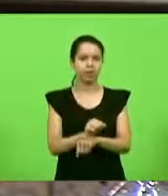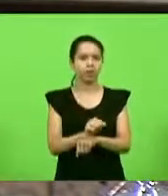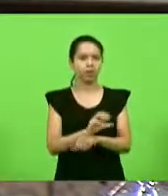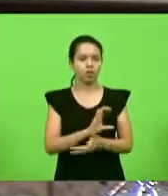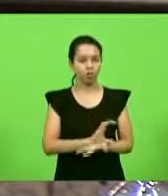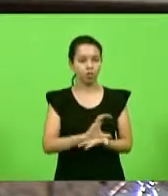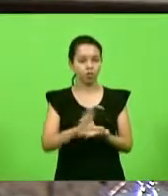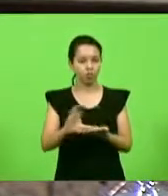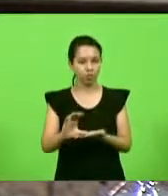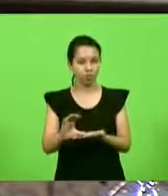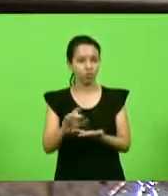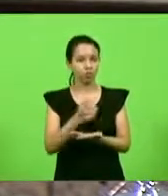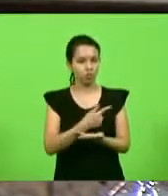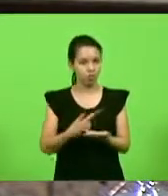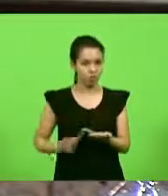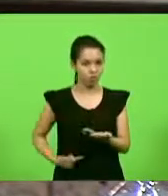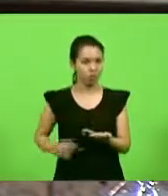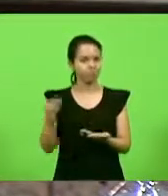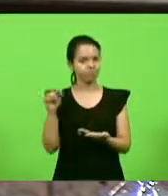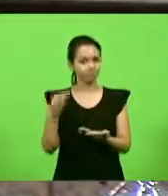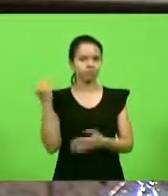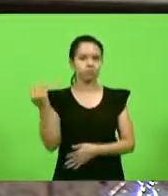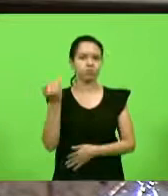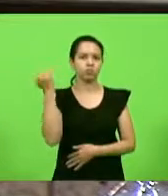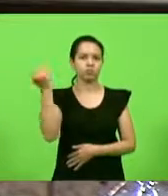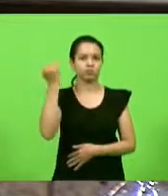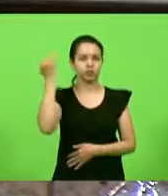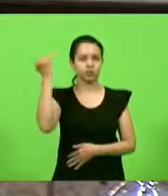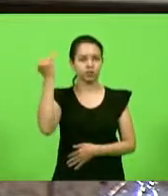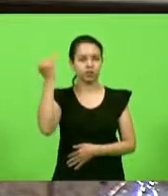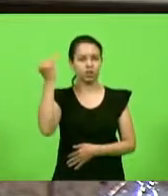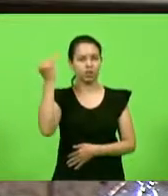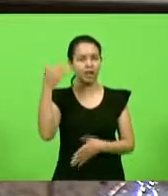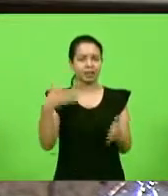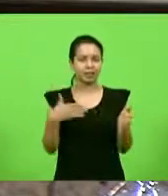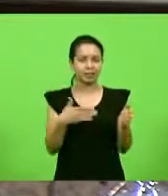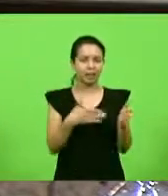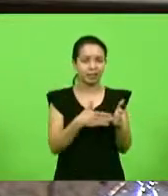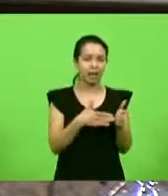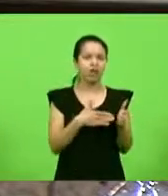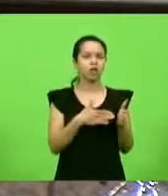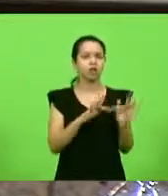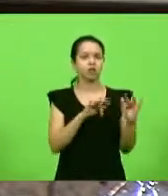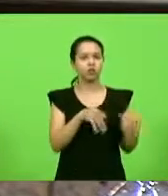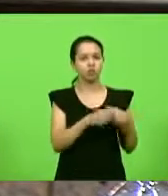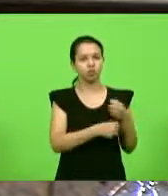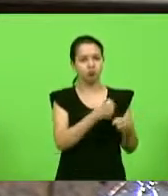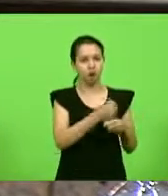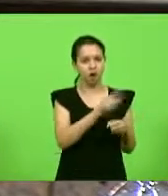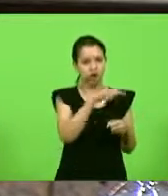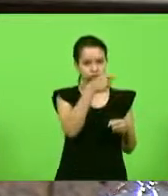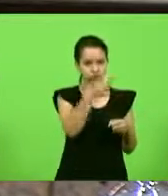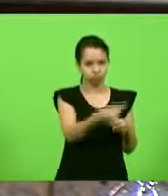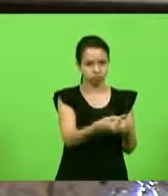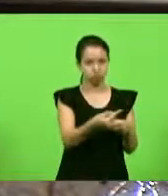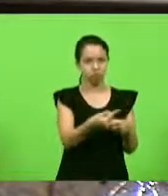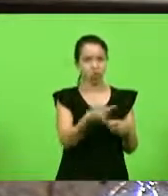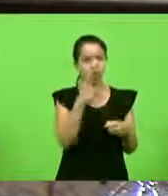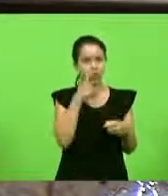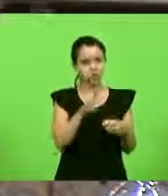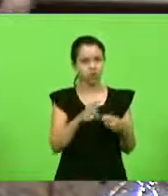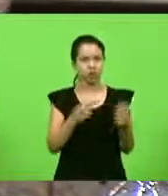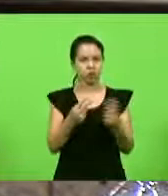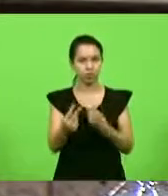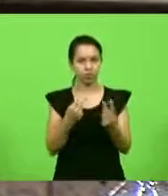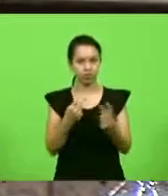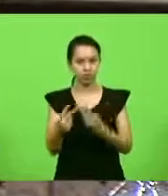é fundamental para que, no máximo, até no final do ano próximo, nós tenhamos concluído a duplicação de, pelo menos,